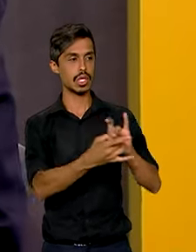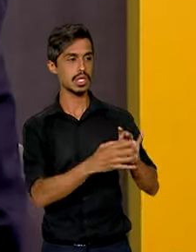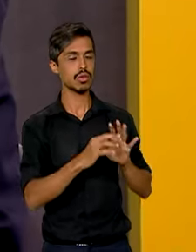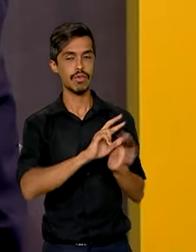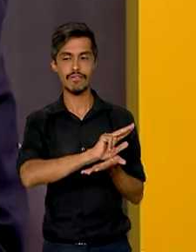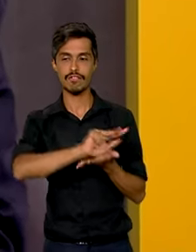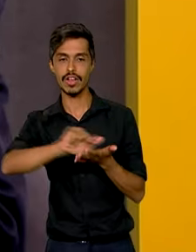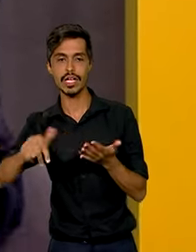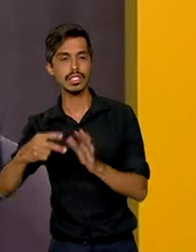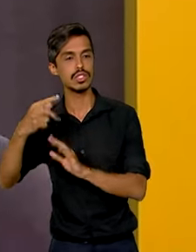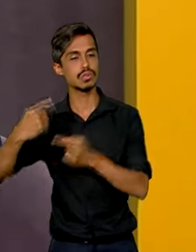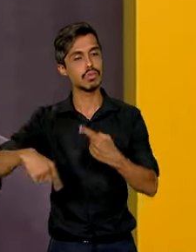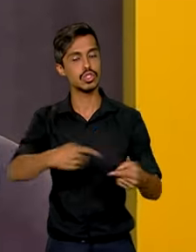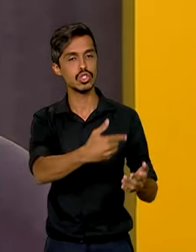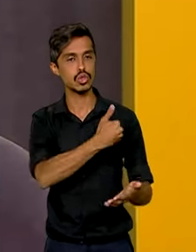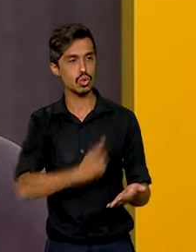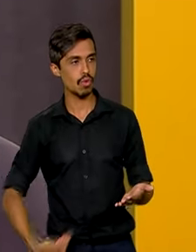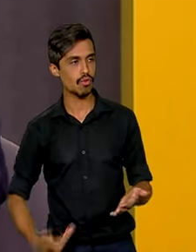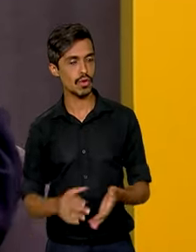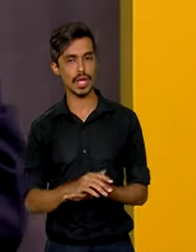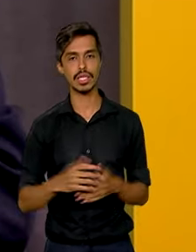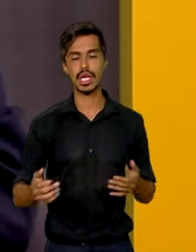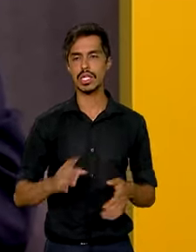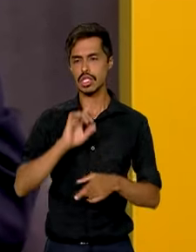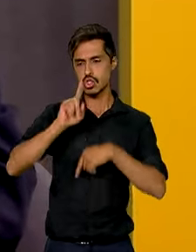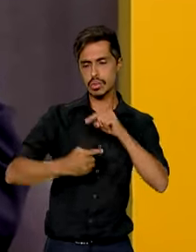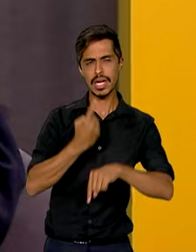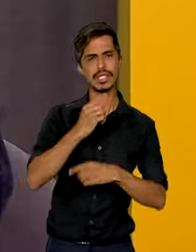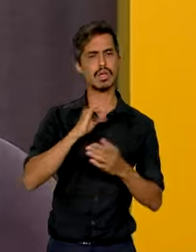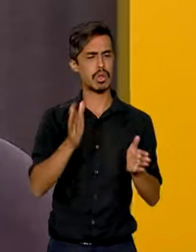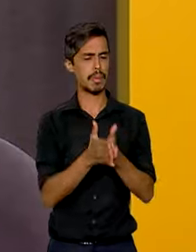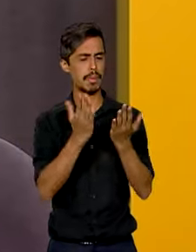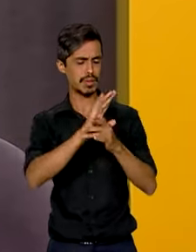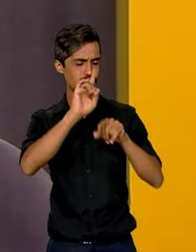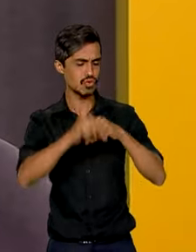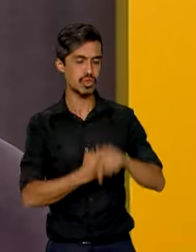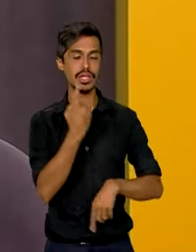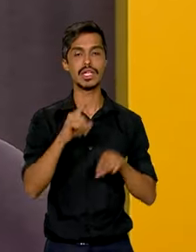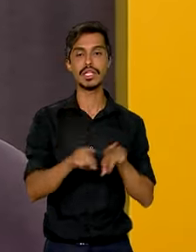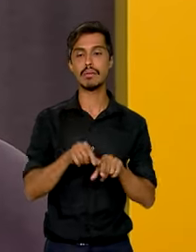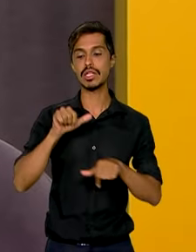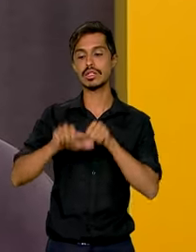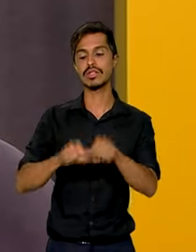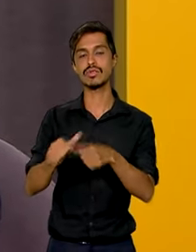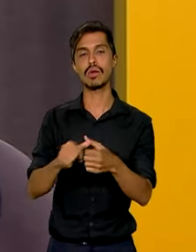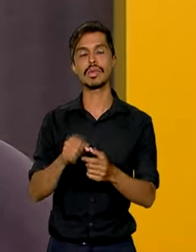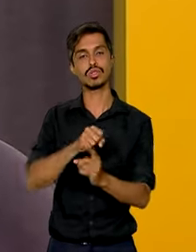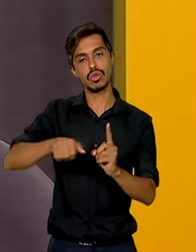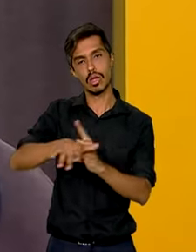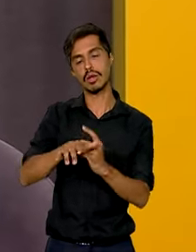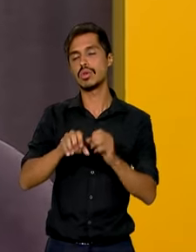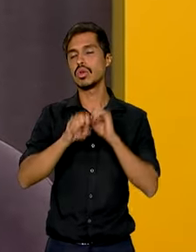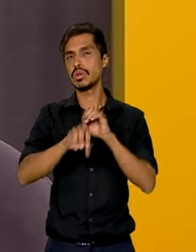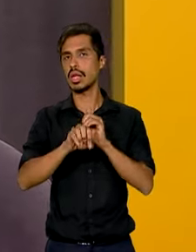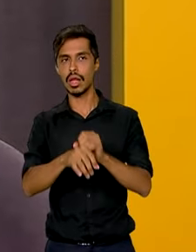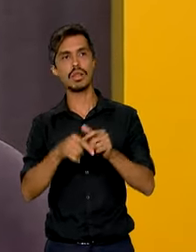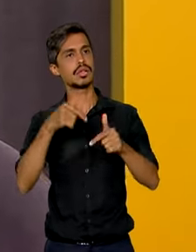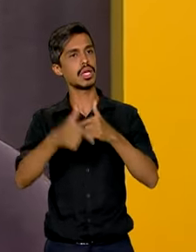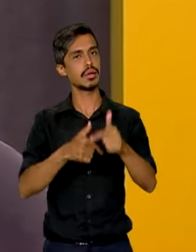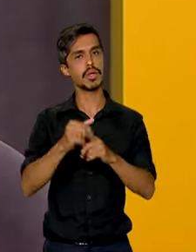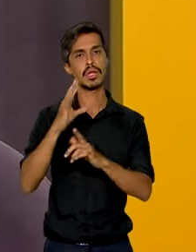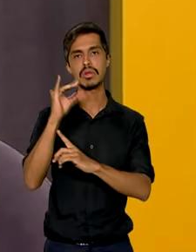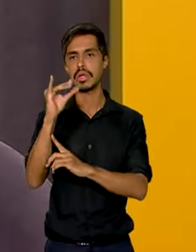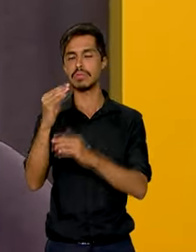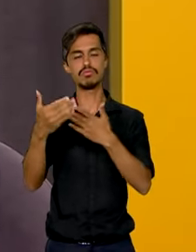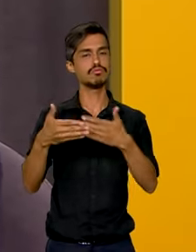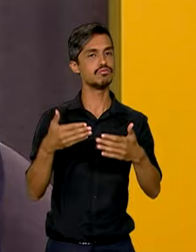políticas públicas, né? Tanto de superação da pobreza, como também de transformação social, seja pela educação, pelo trabalho, pela ciência,